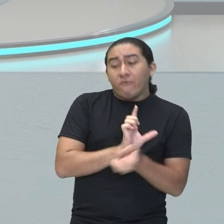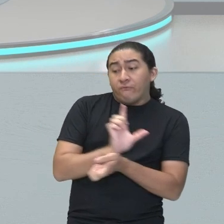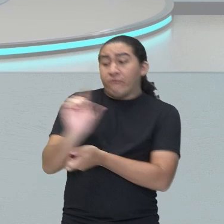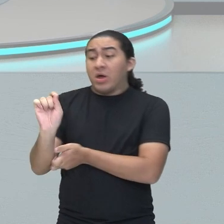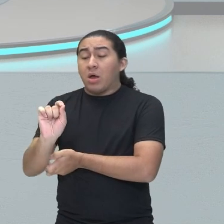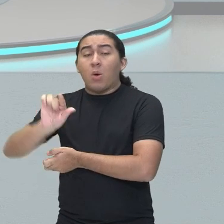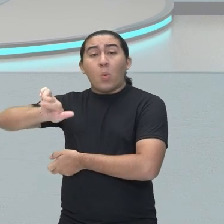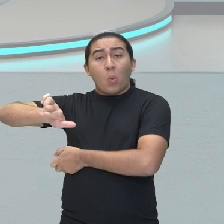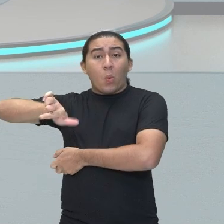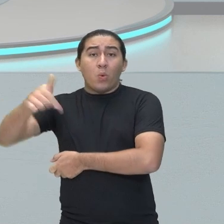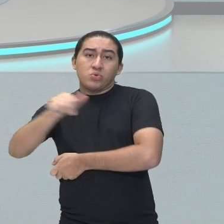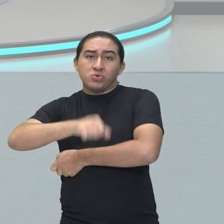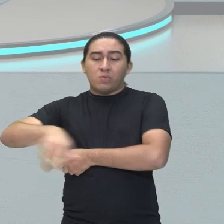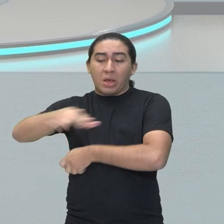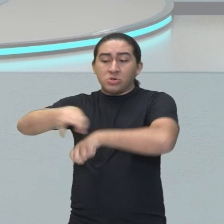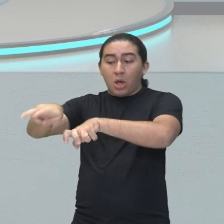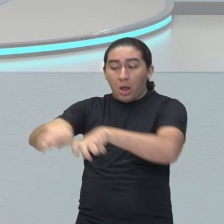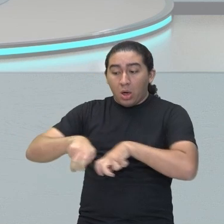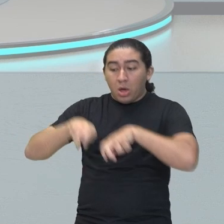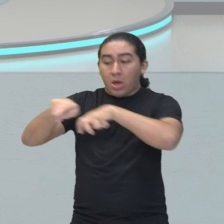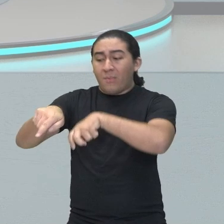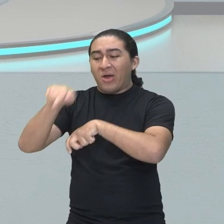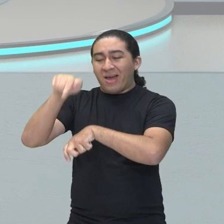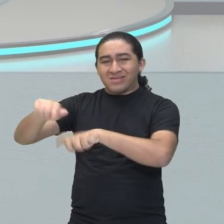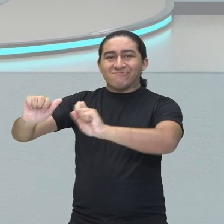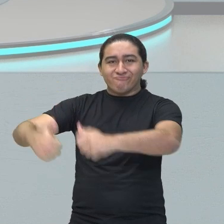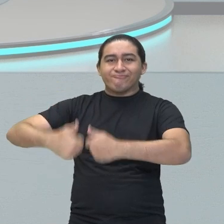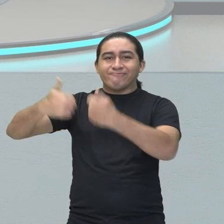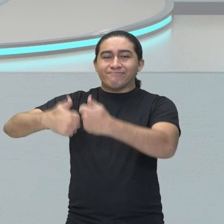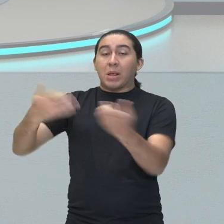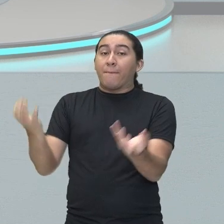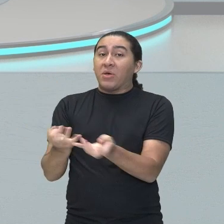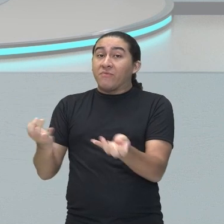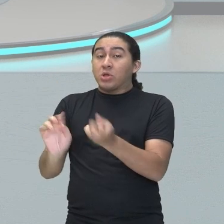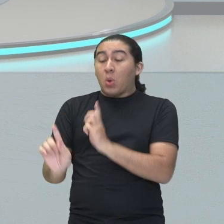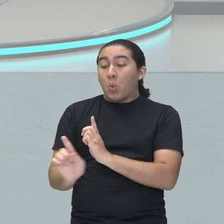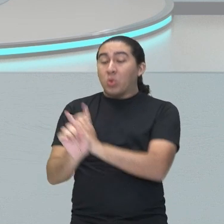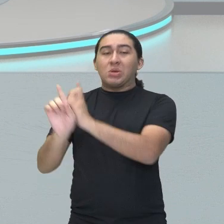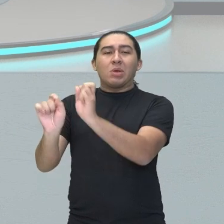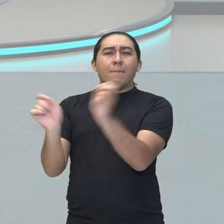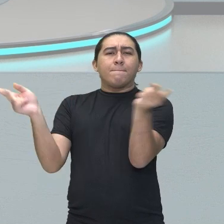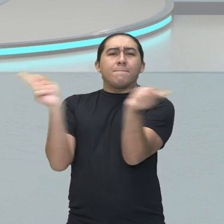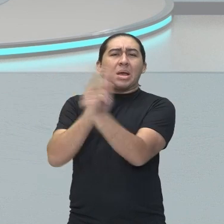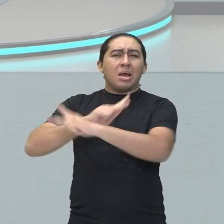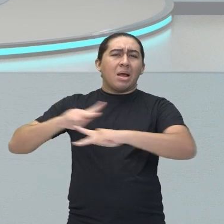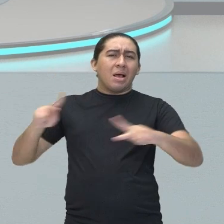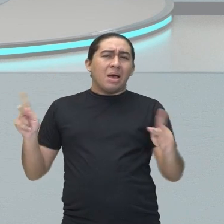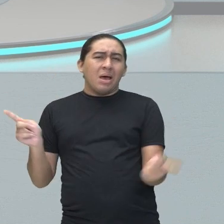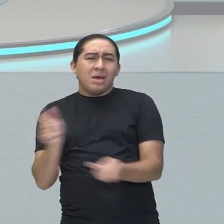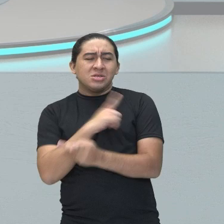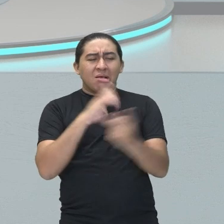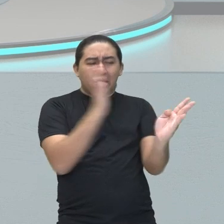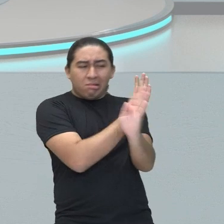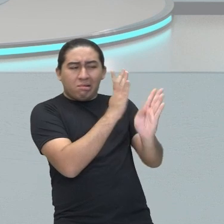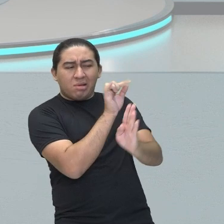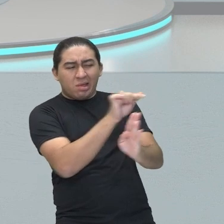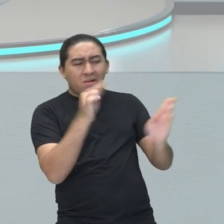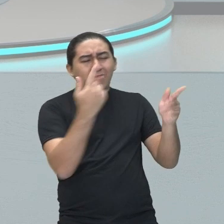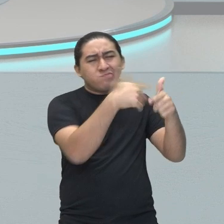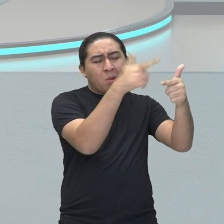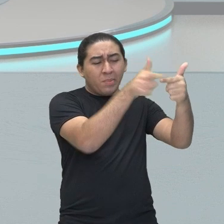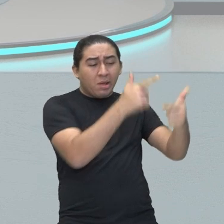O campo era visto como um lugar ideal para encontrar a plenitude, longe das ilusões e